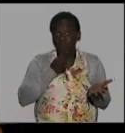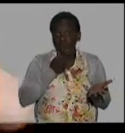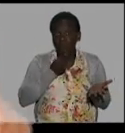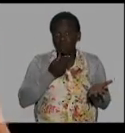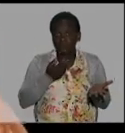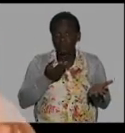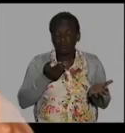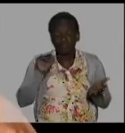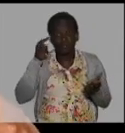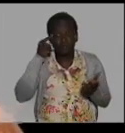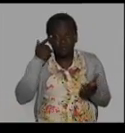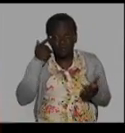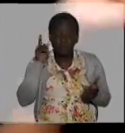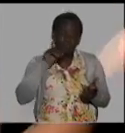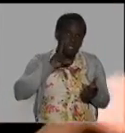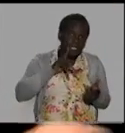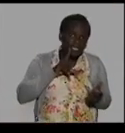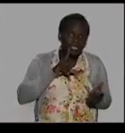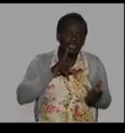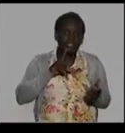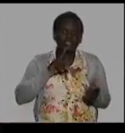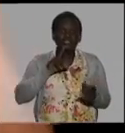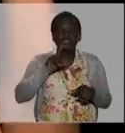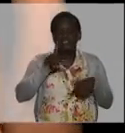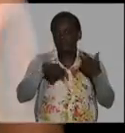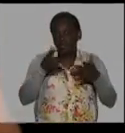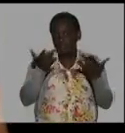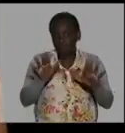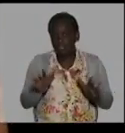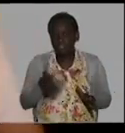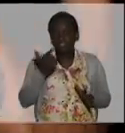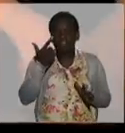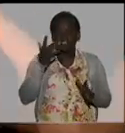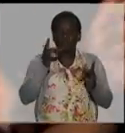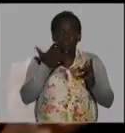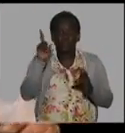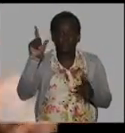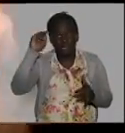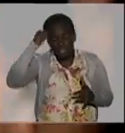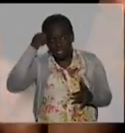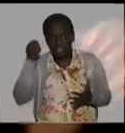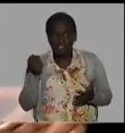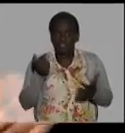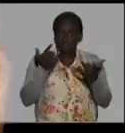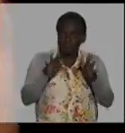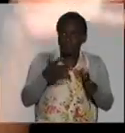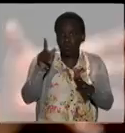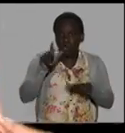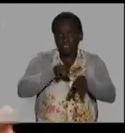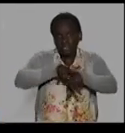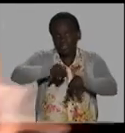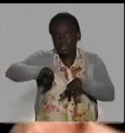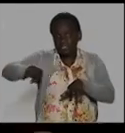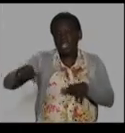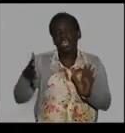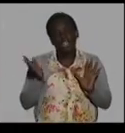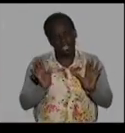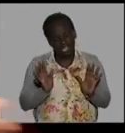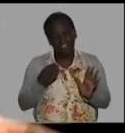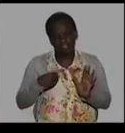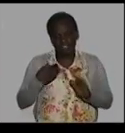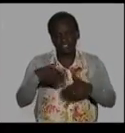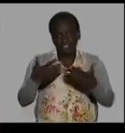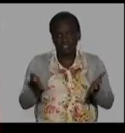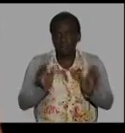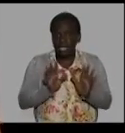um japonês, um moreno, aí vai, namora sabe? O negro, né? Varia